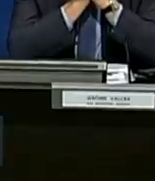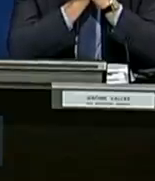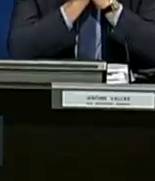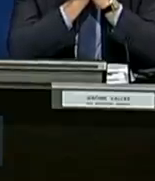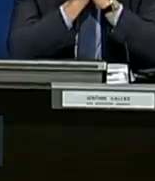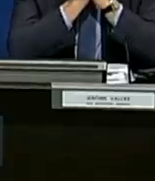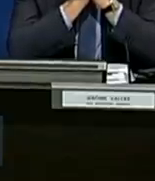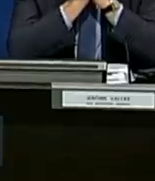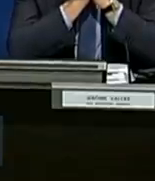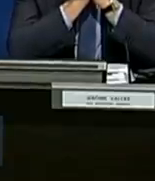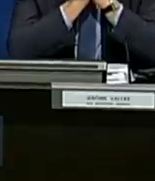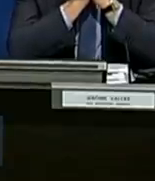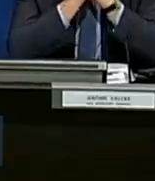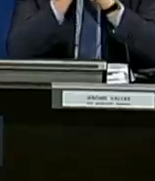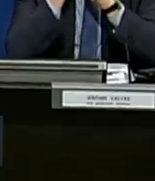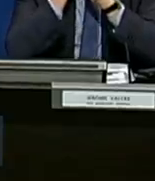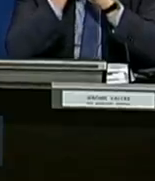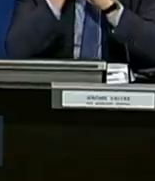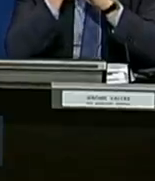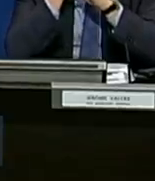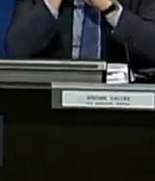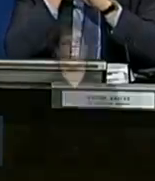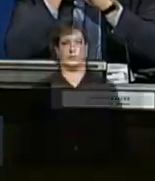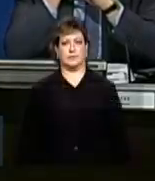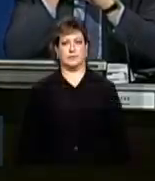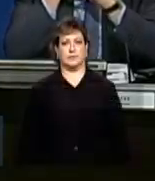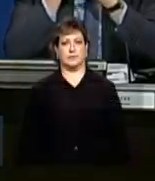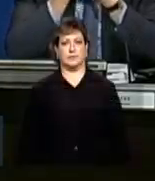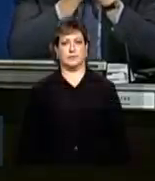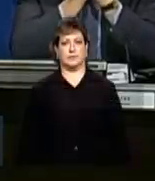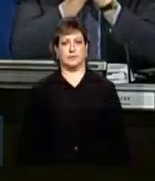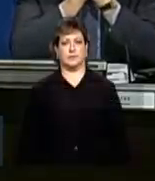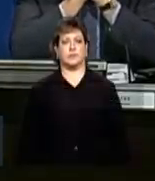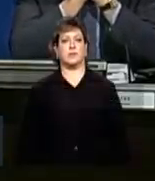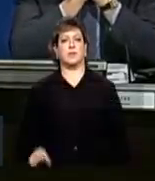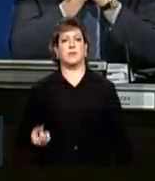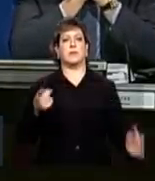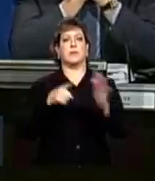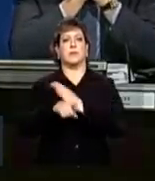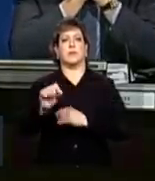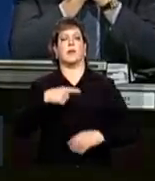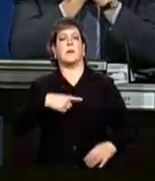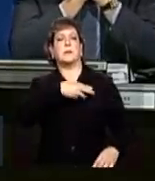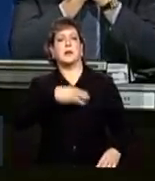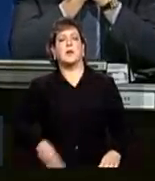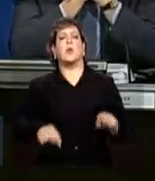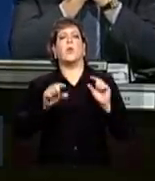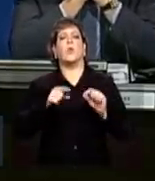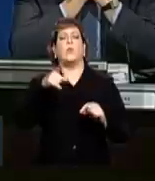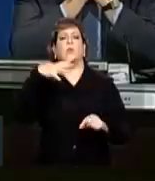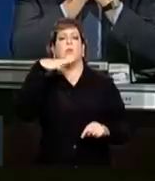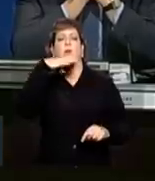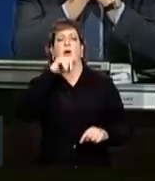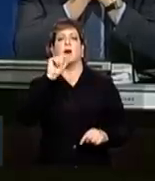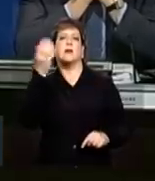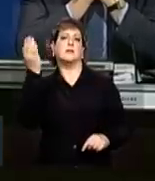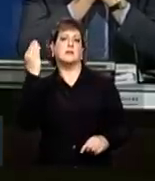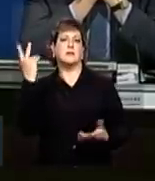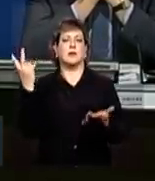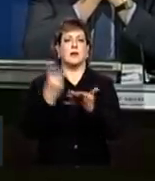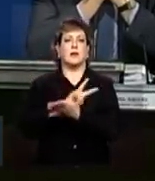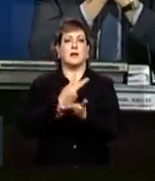Mauro Tagliaferri, da TV Record. Ministro, o que o senhor avalia que vinha dando errado